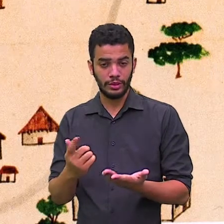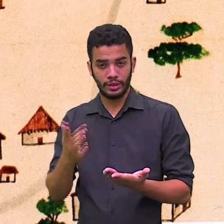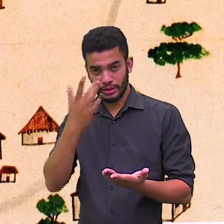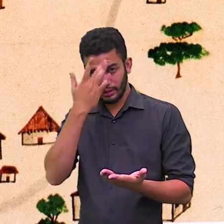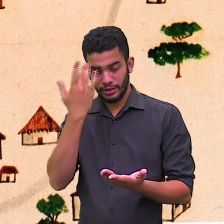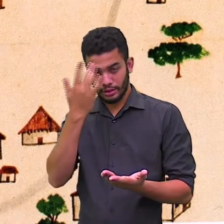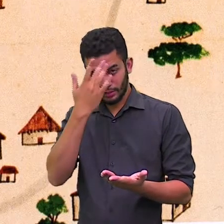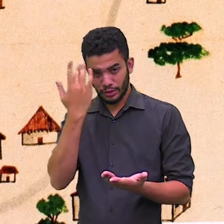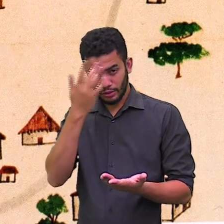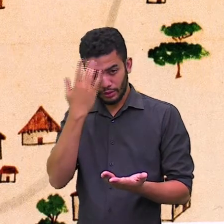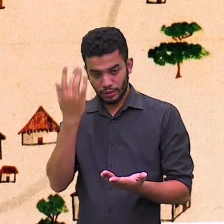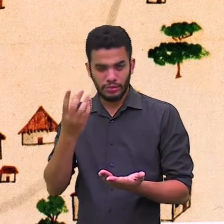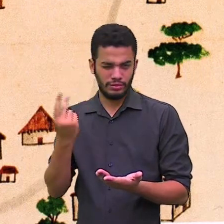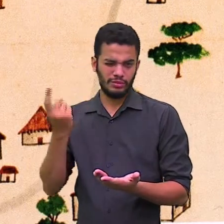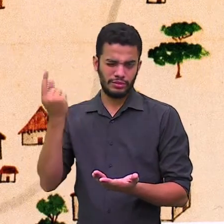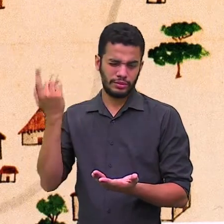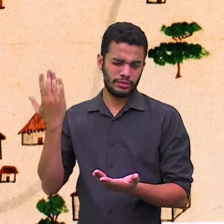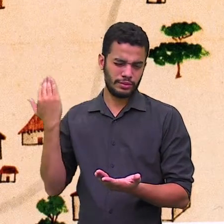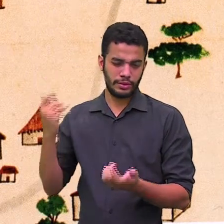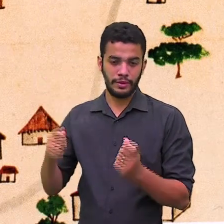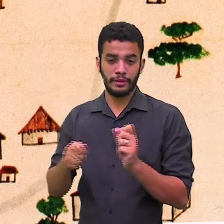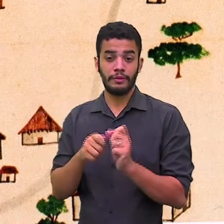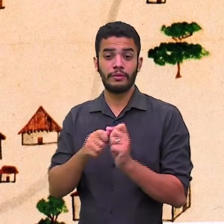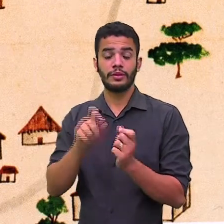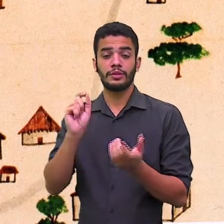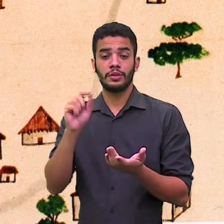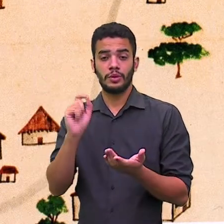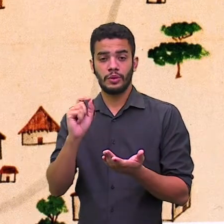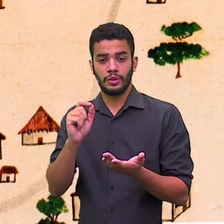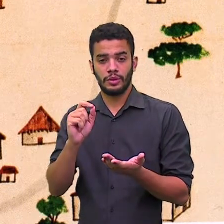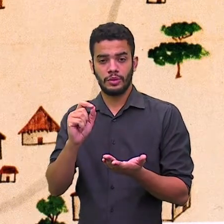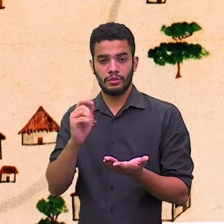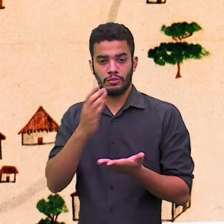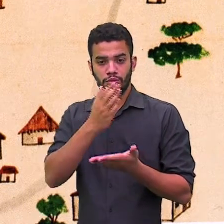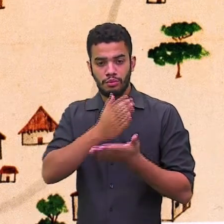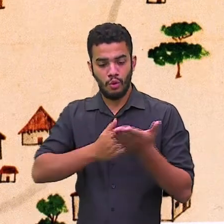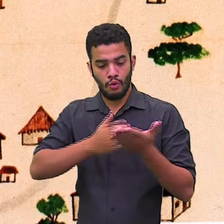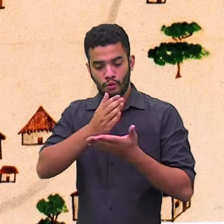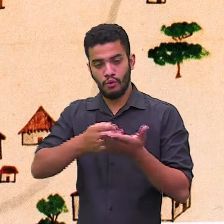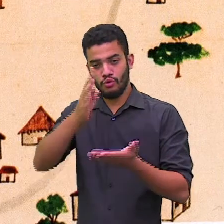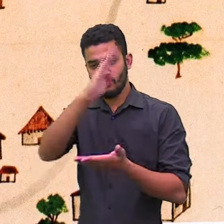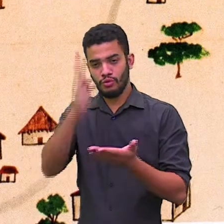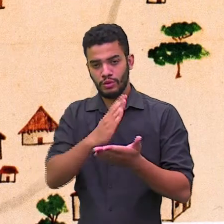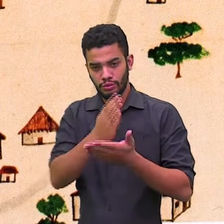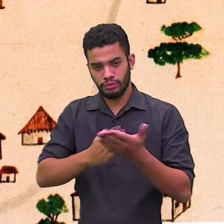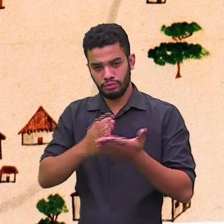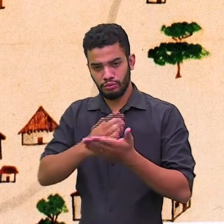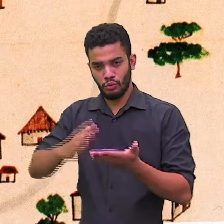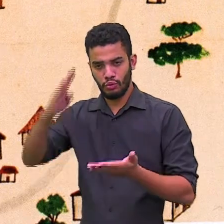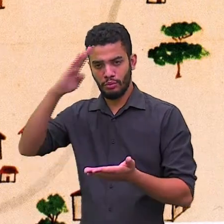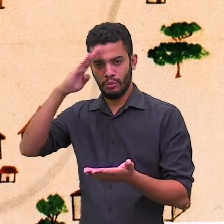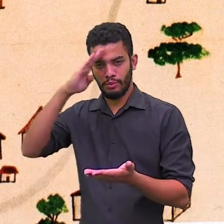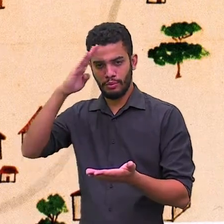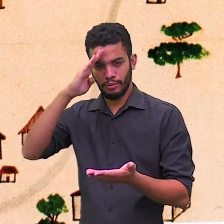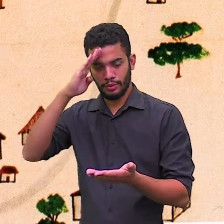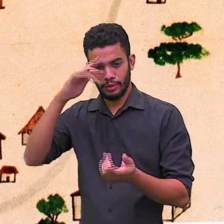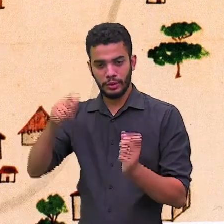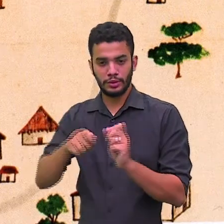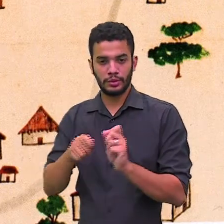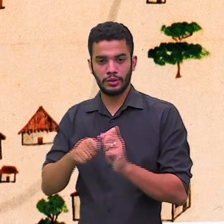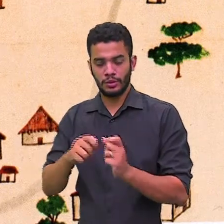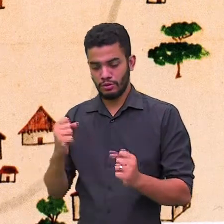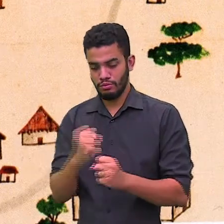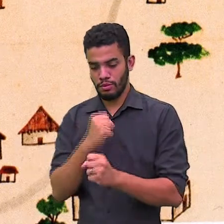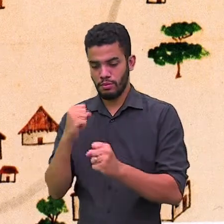isso, passaram a incentivar o cultivo de cana-de-açúcar e o desenvolvimento de engenhos para